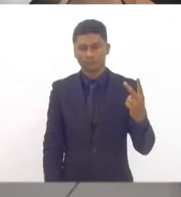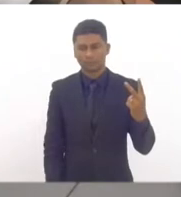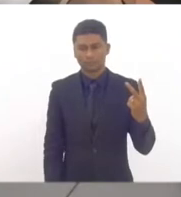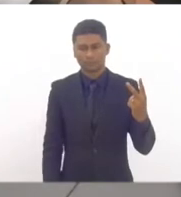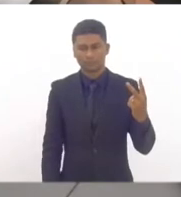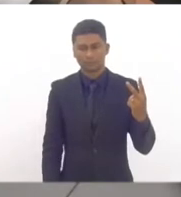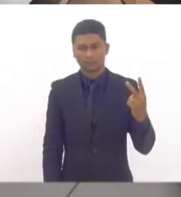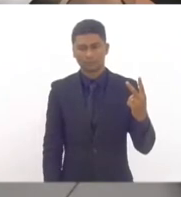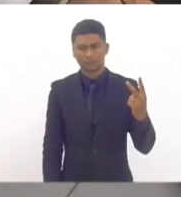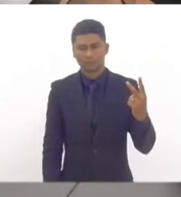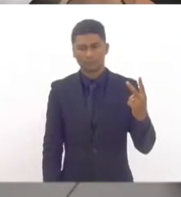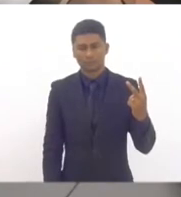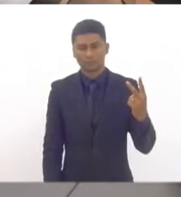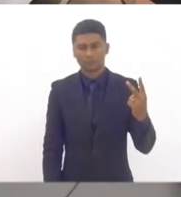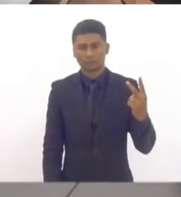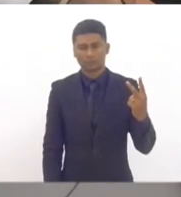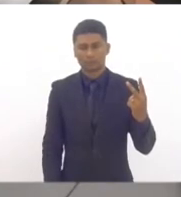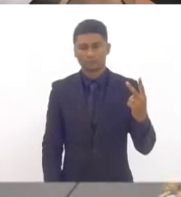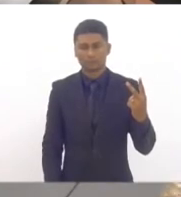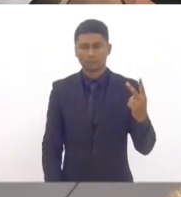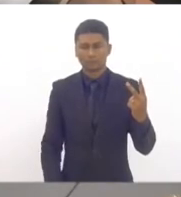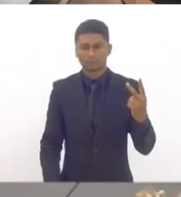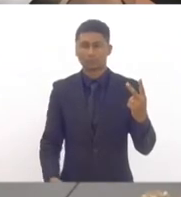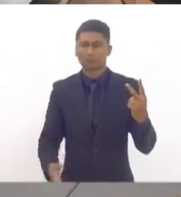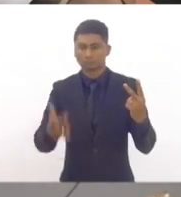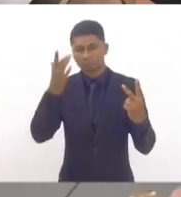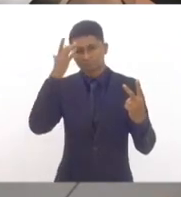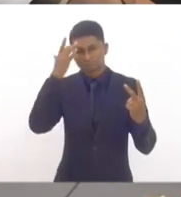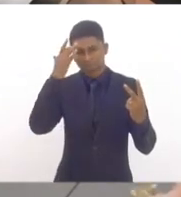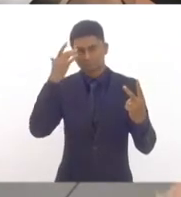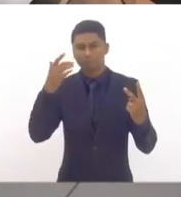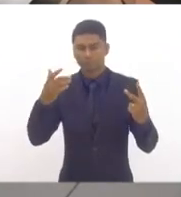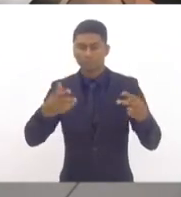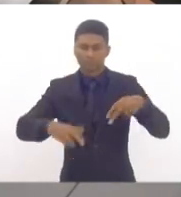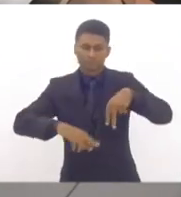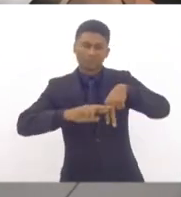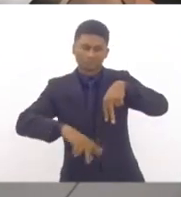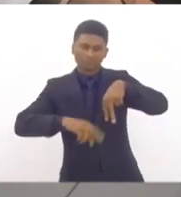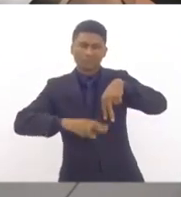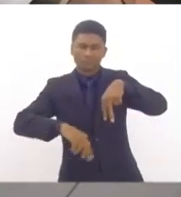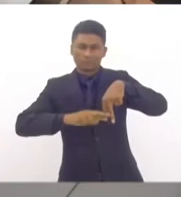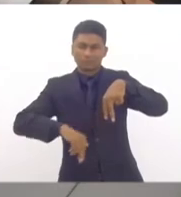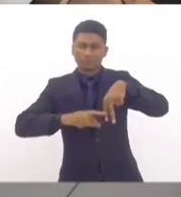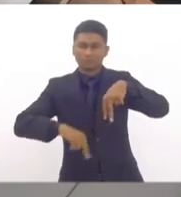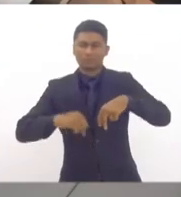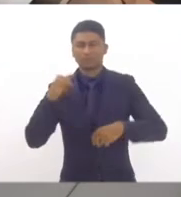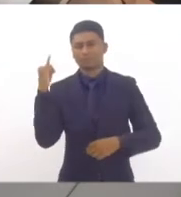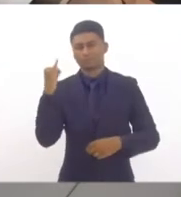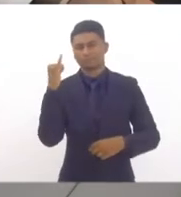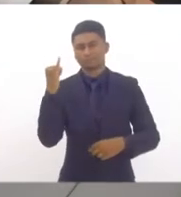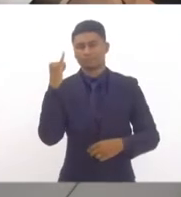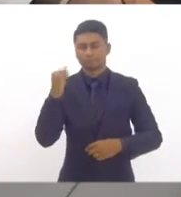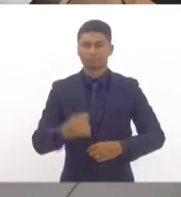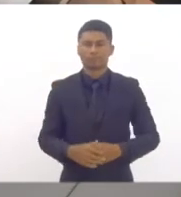optando, assim como o Antônio Pedro, por uma questão do gênero, né, que na